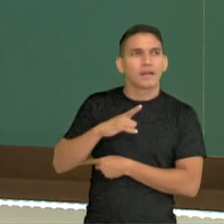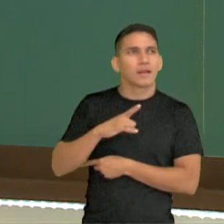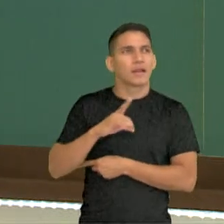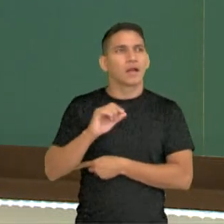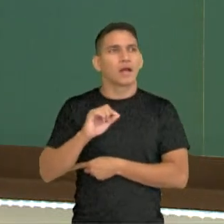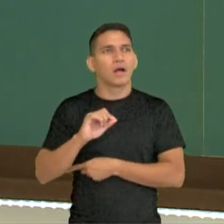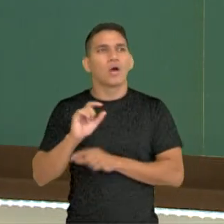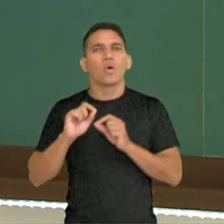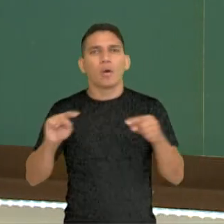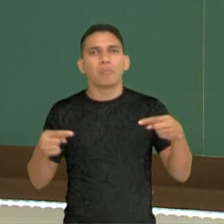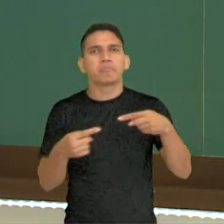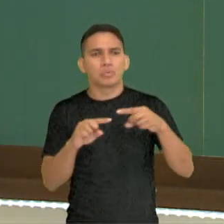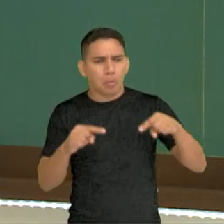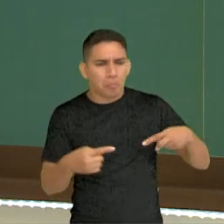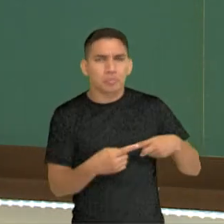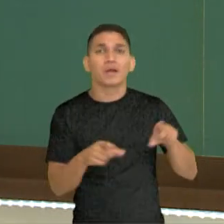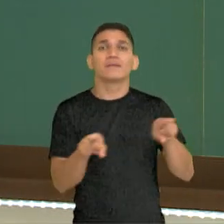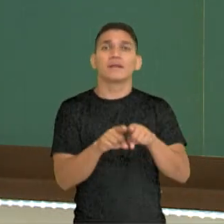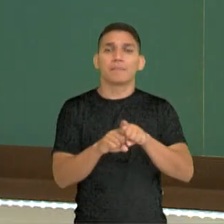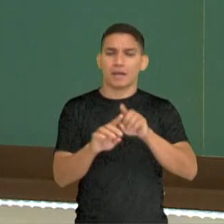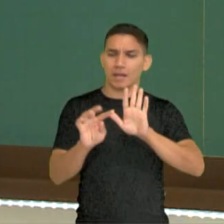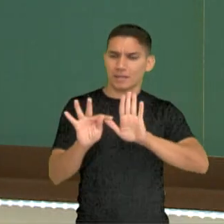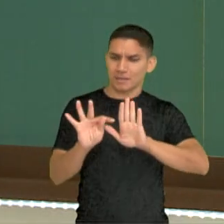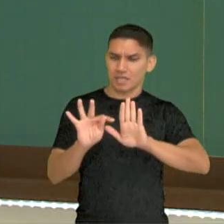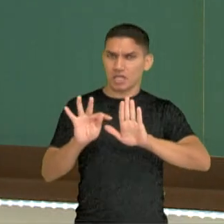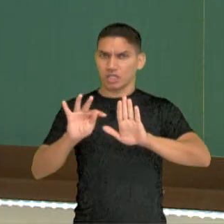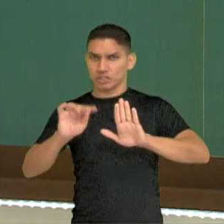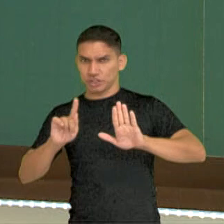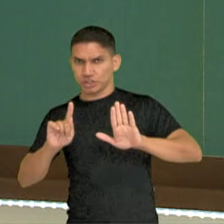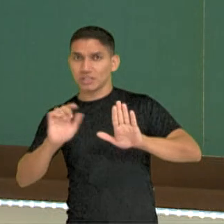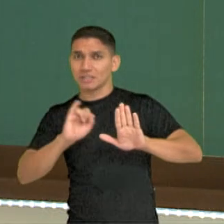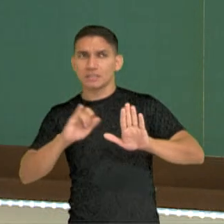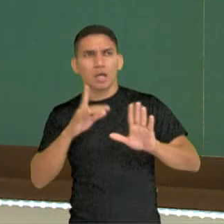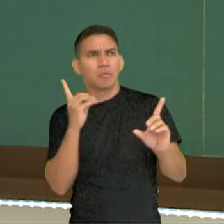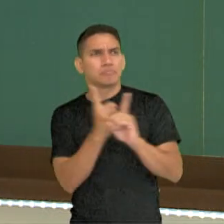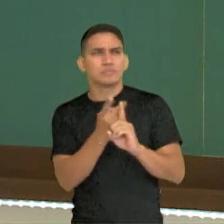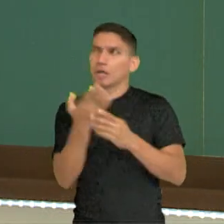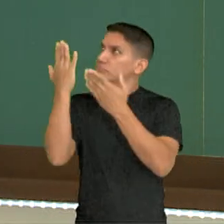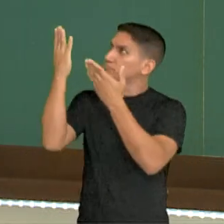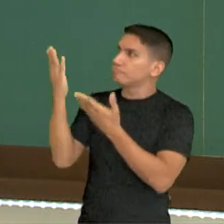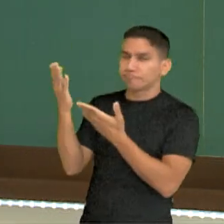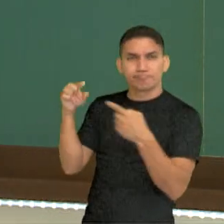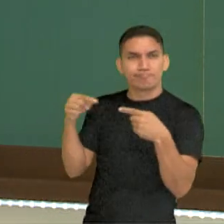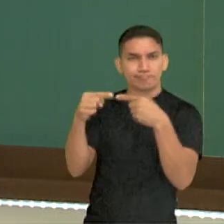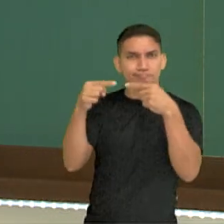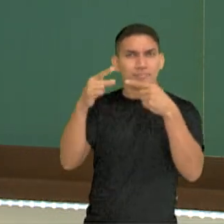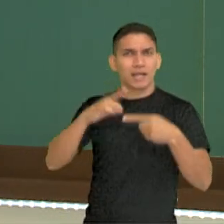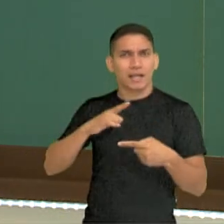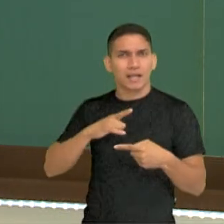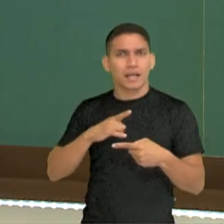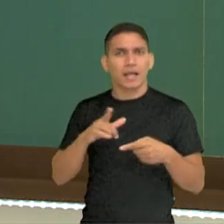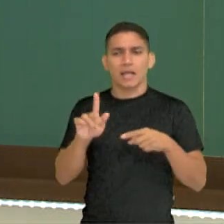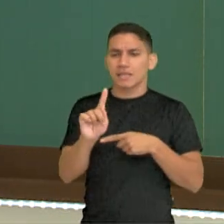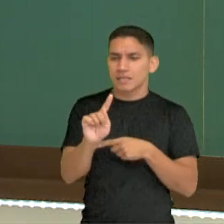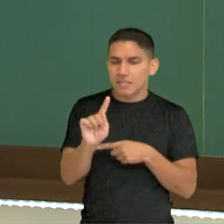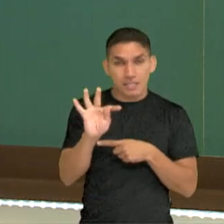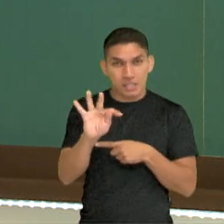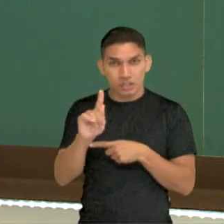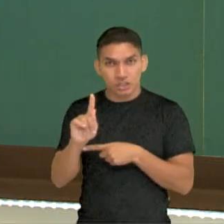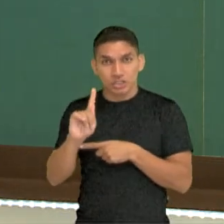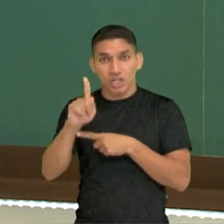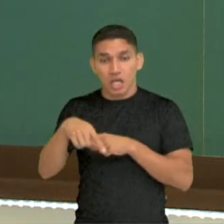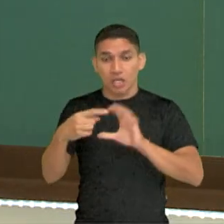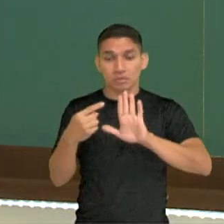vai acontecer com a tangente quando a gente olha para esses valores na reta que é tangente à circunferência.